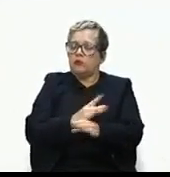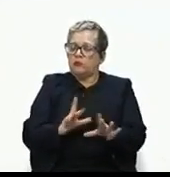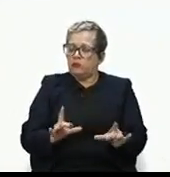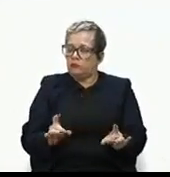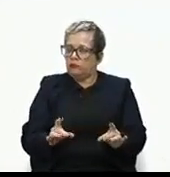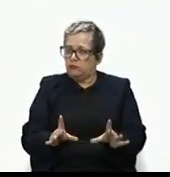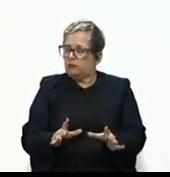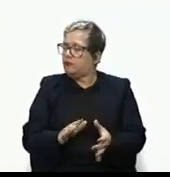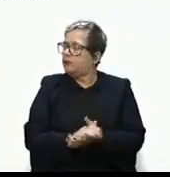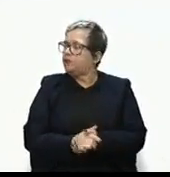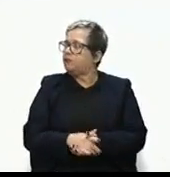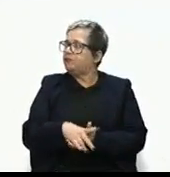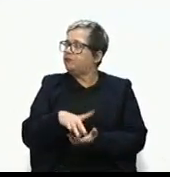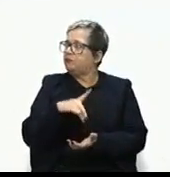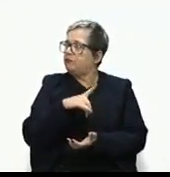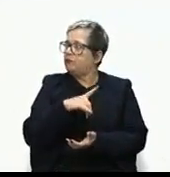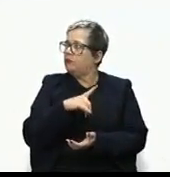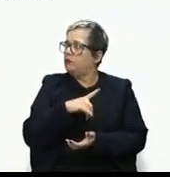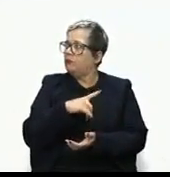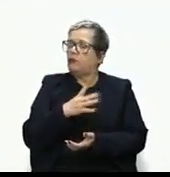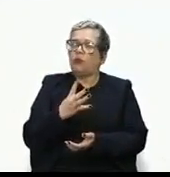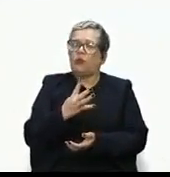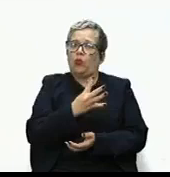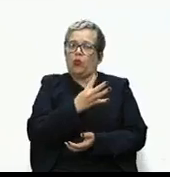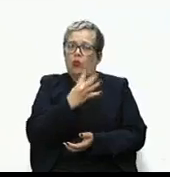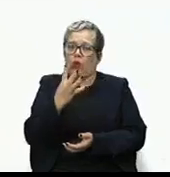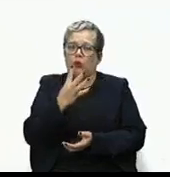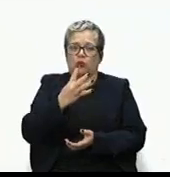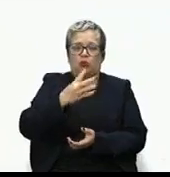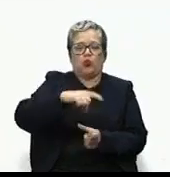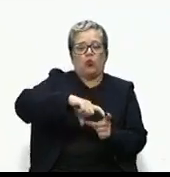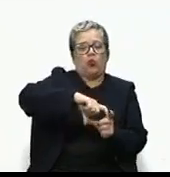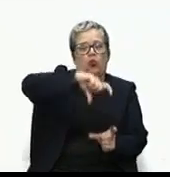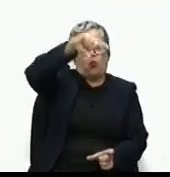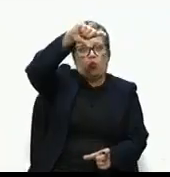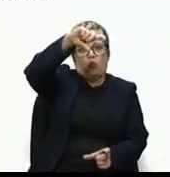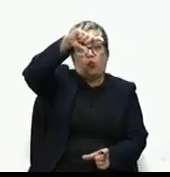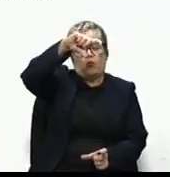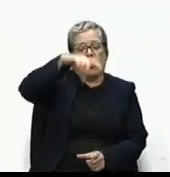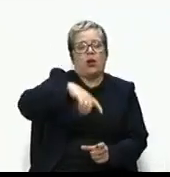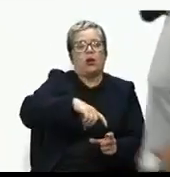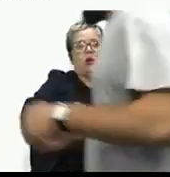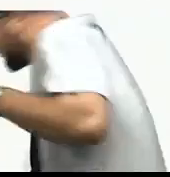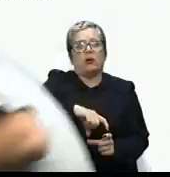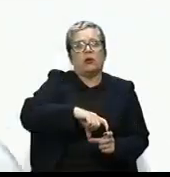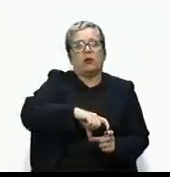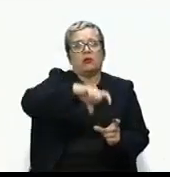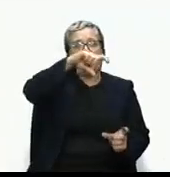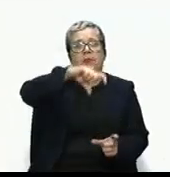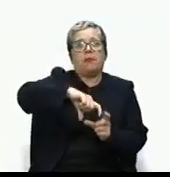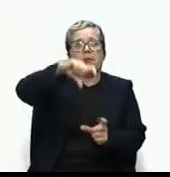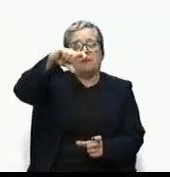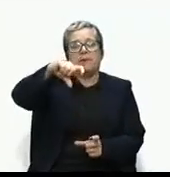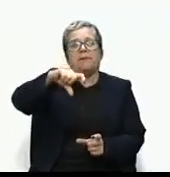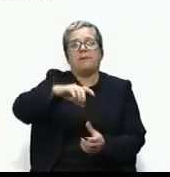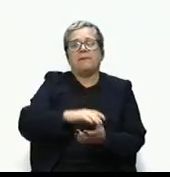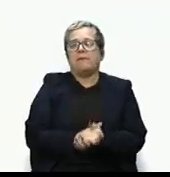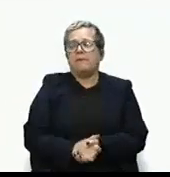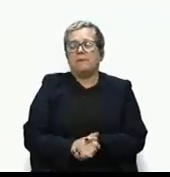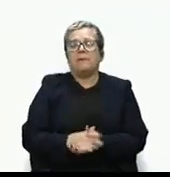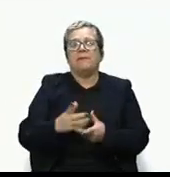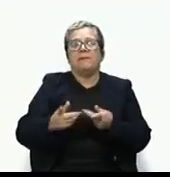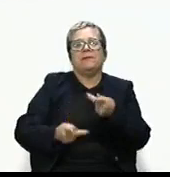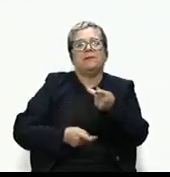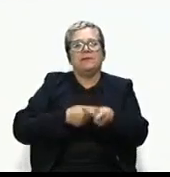faturamento. Então, nós temos aqui 4 colunas e cada uma dessas colunas